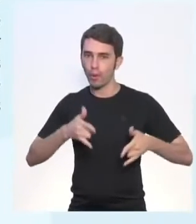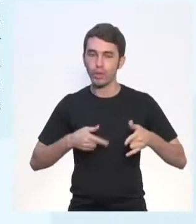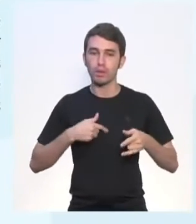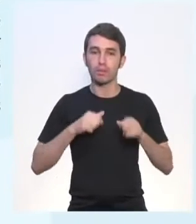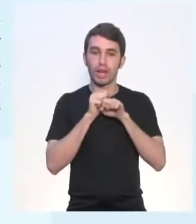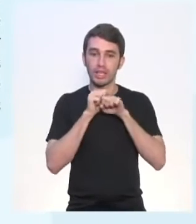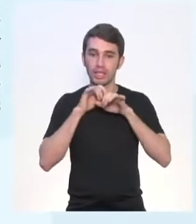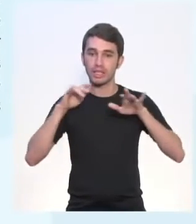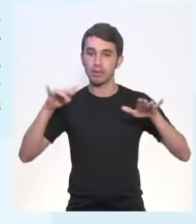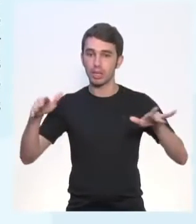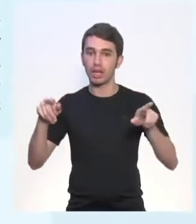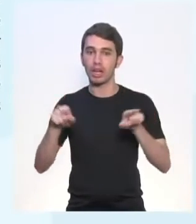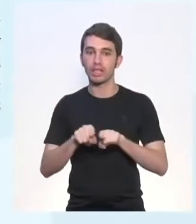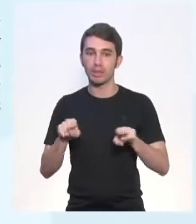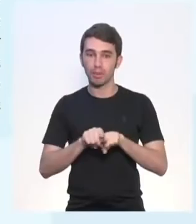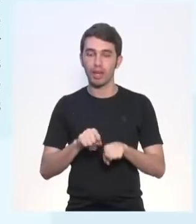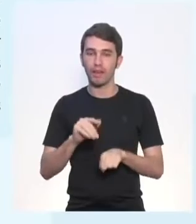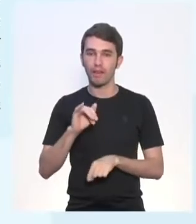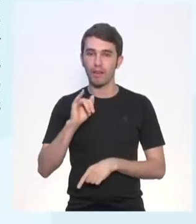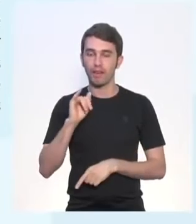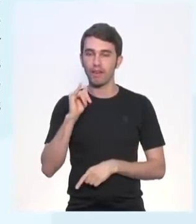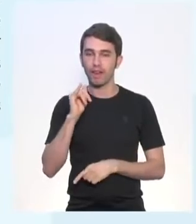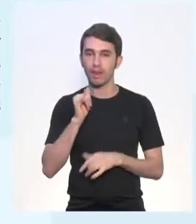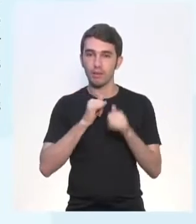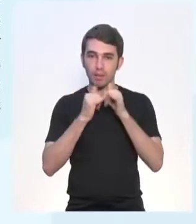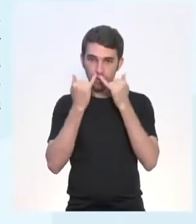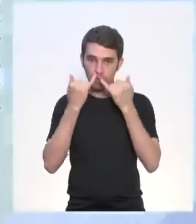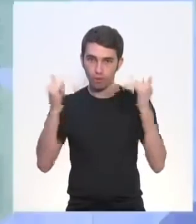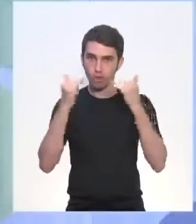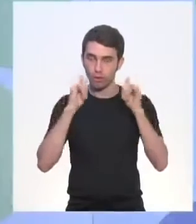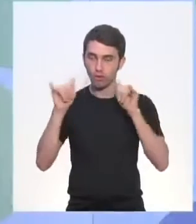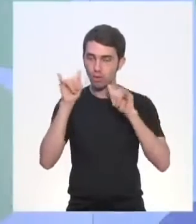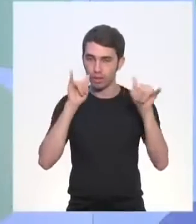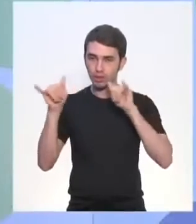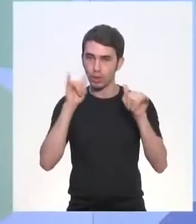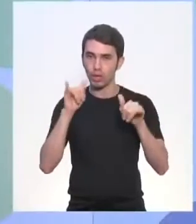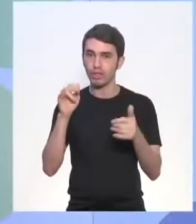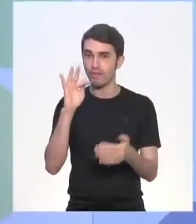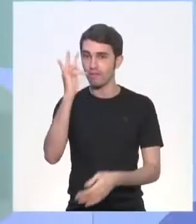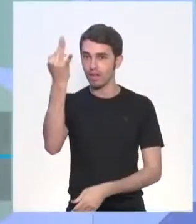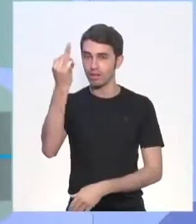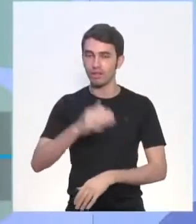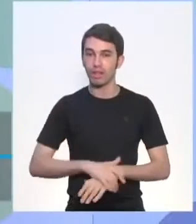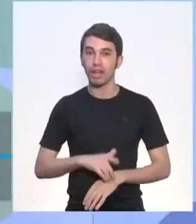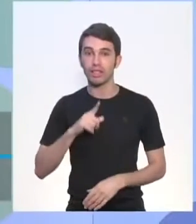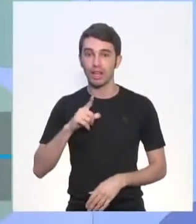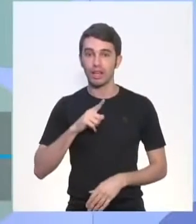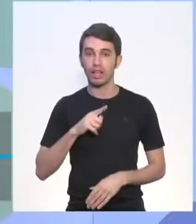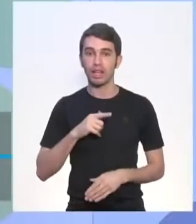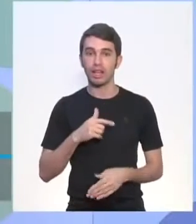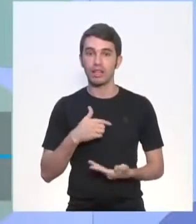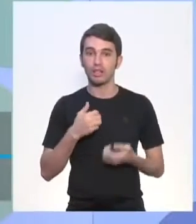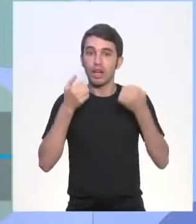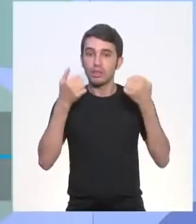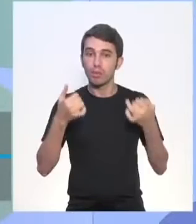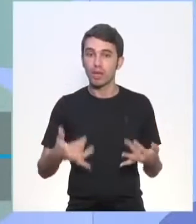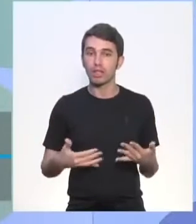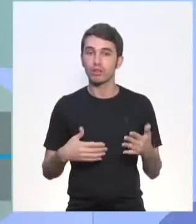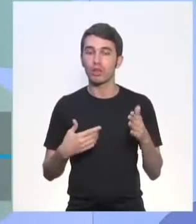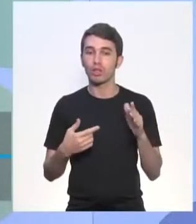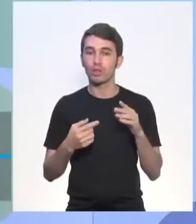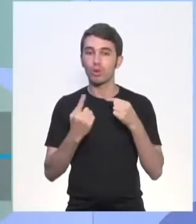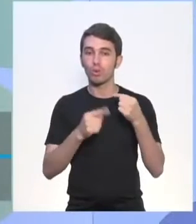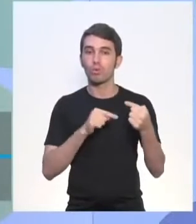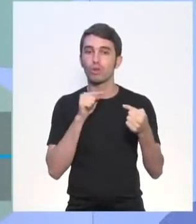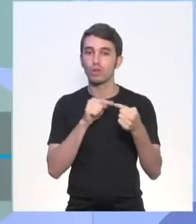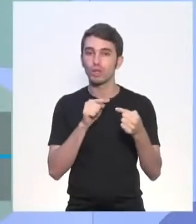disseminar conteúdos falsos. Muito bem. Então, nós temos aí justificativa, motivos que foram apurados. Por que se